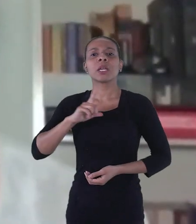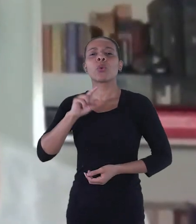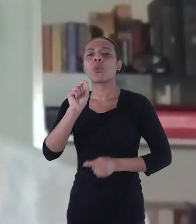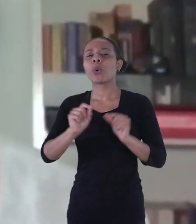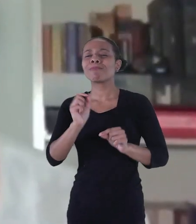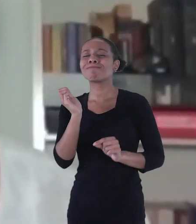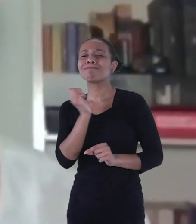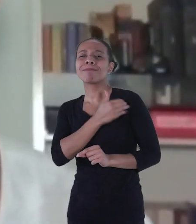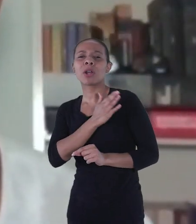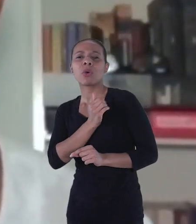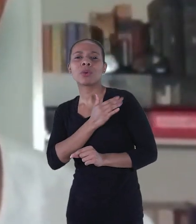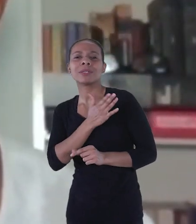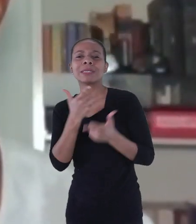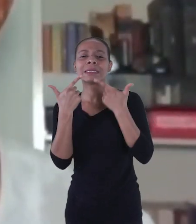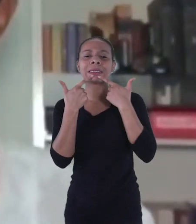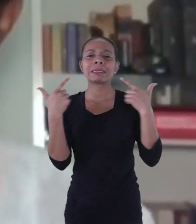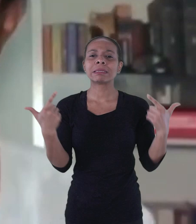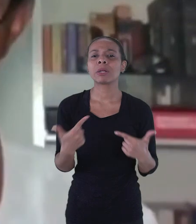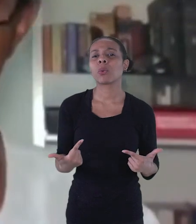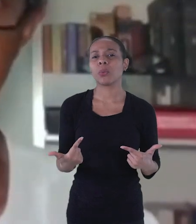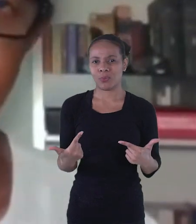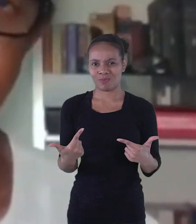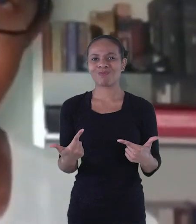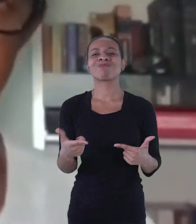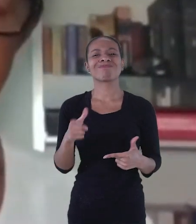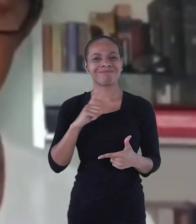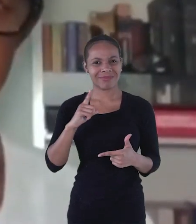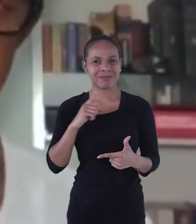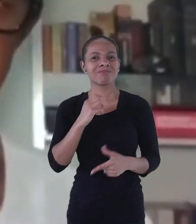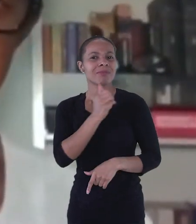preconceito linguístico. Né? Quem